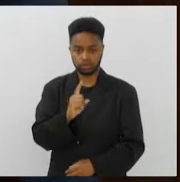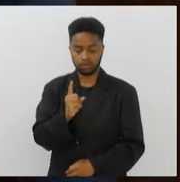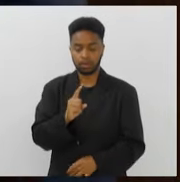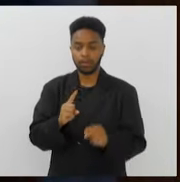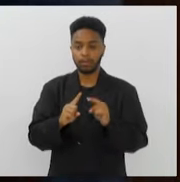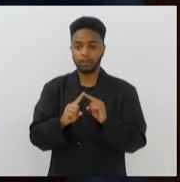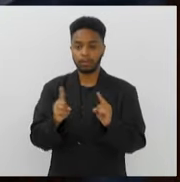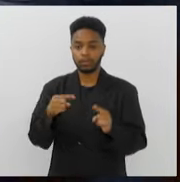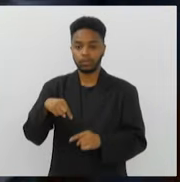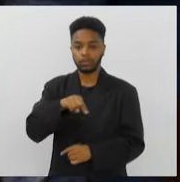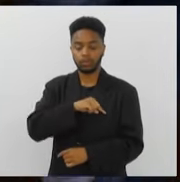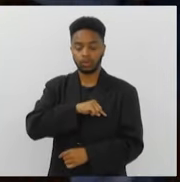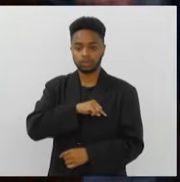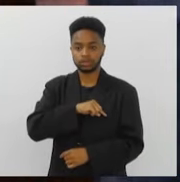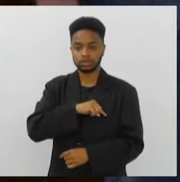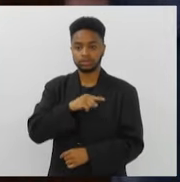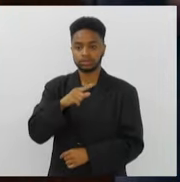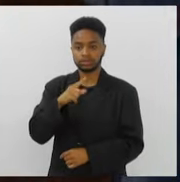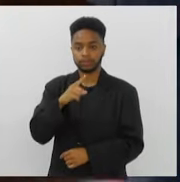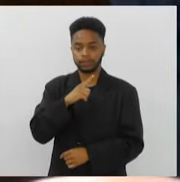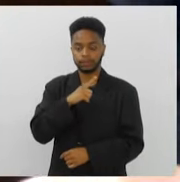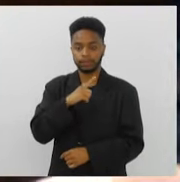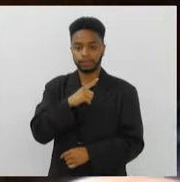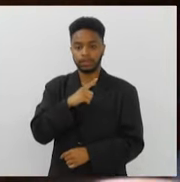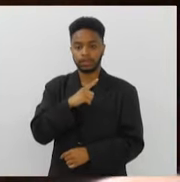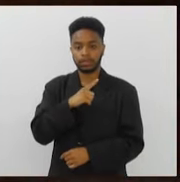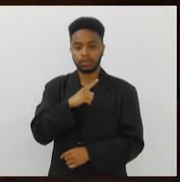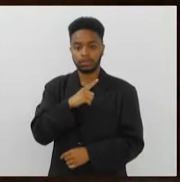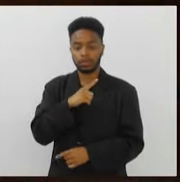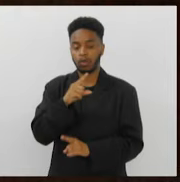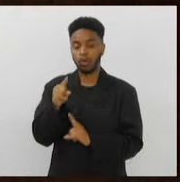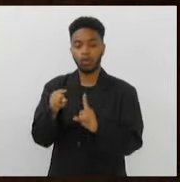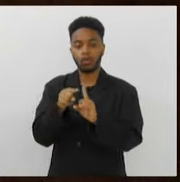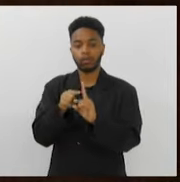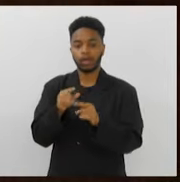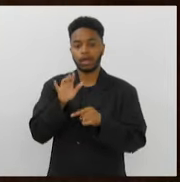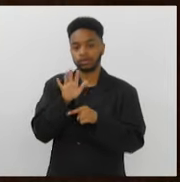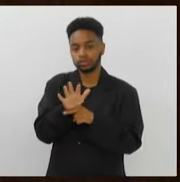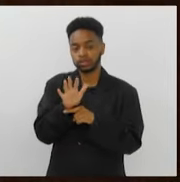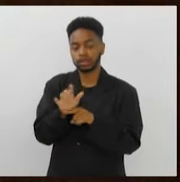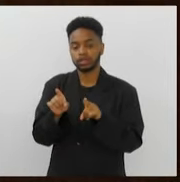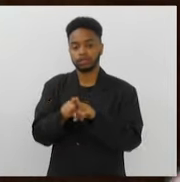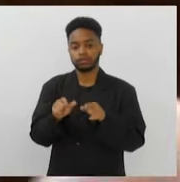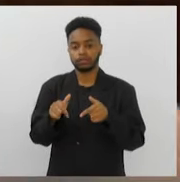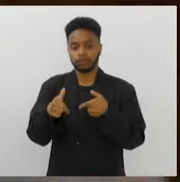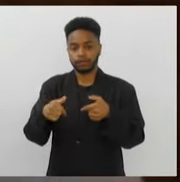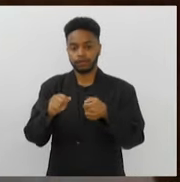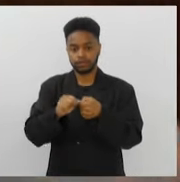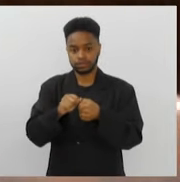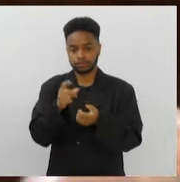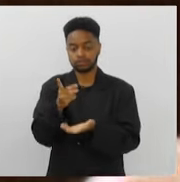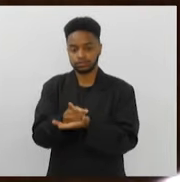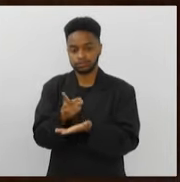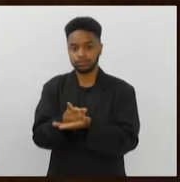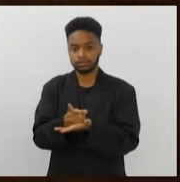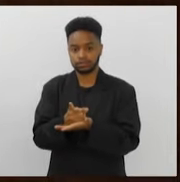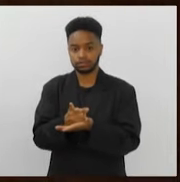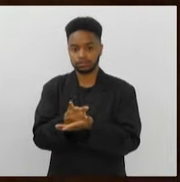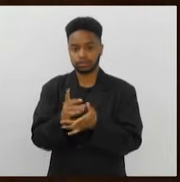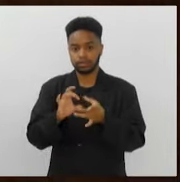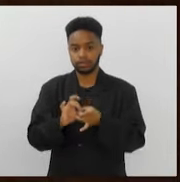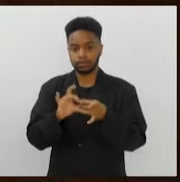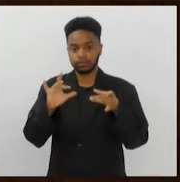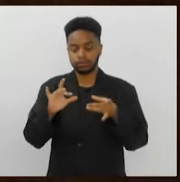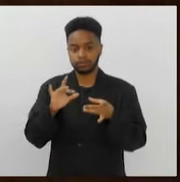Nós temos a intenção de ajudar e fazemos isso sempre, permitindo